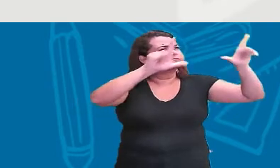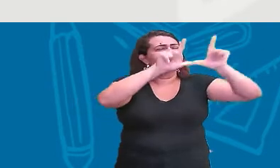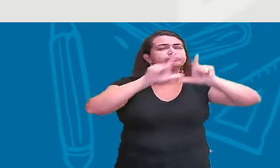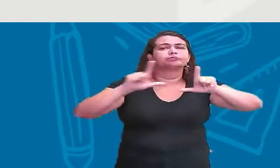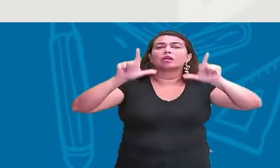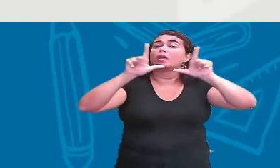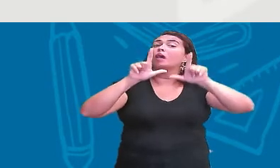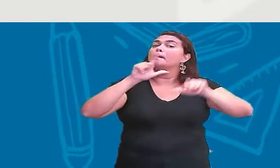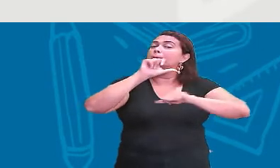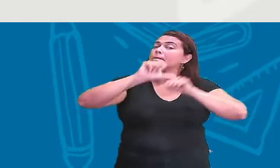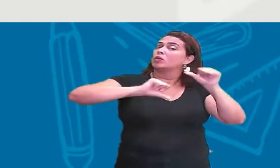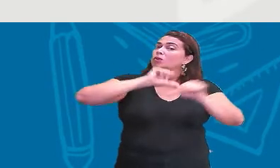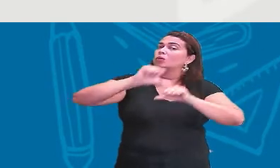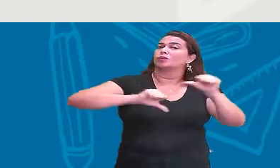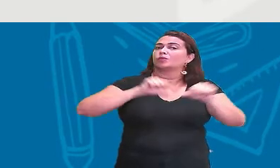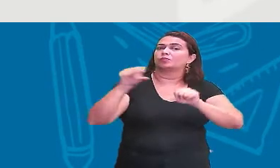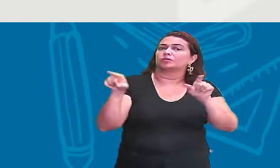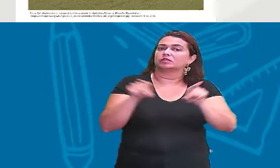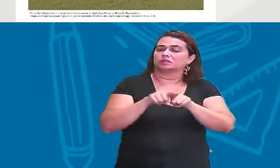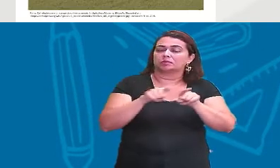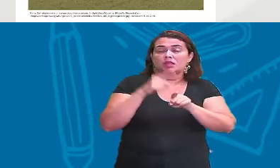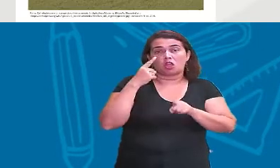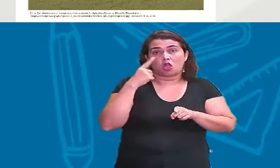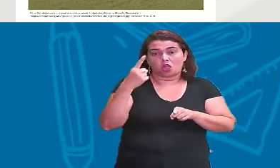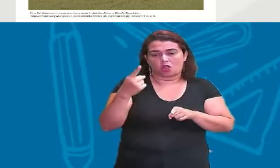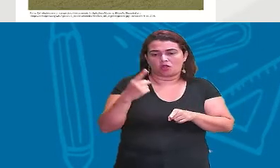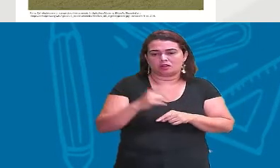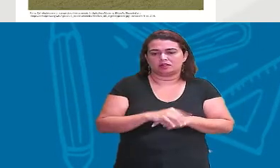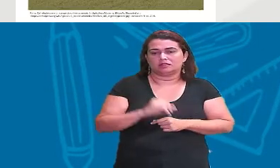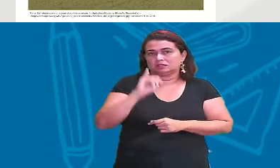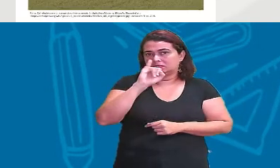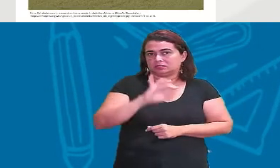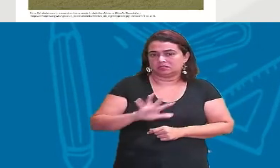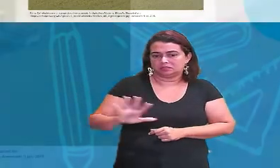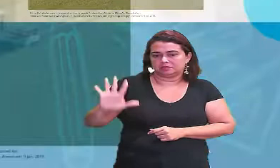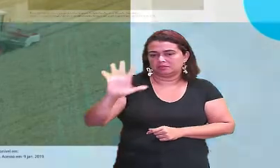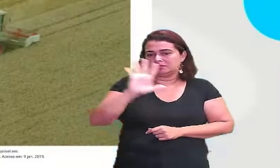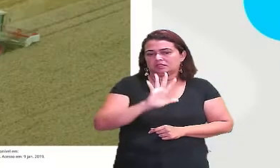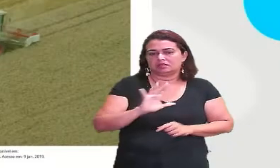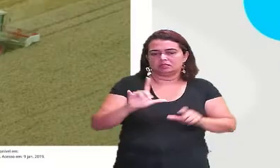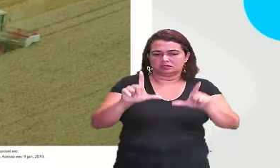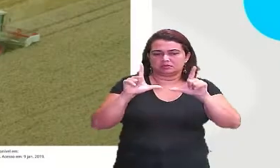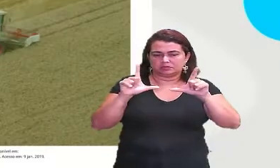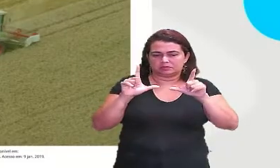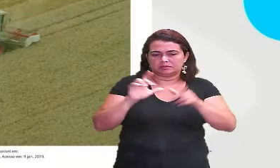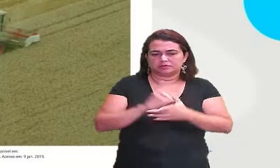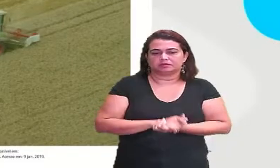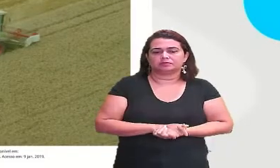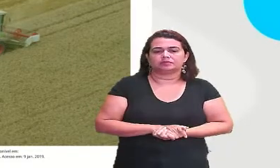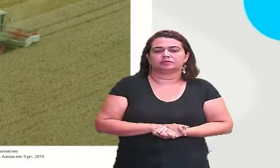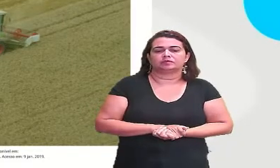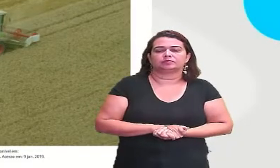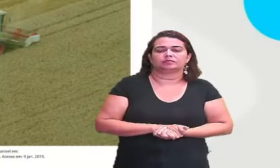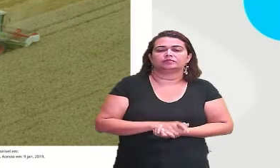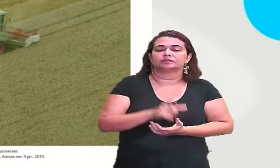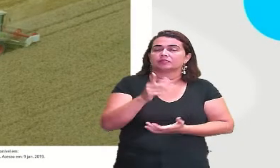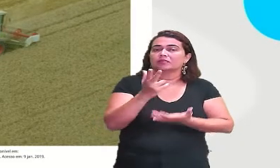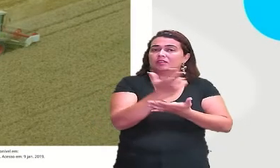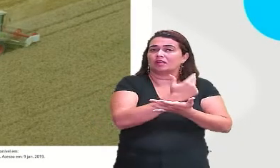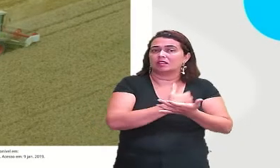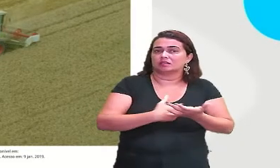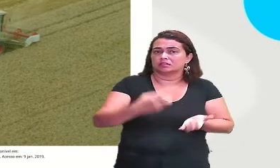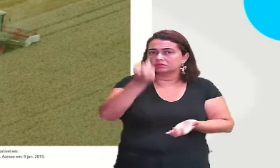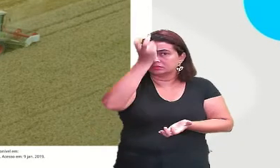Ela também se modificou. Olha essa imagem que eu vou passar aqui para vocês agora. Foca aí para vocês verem. Isso é um desenho